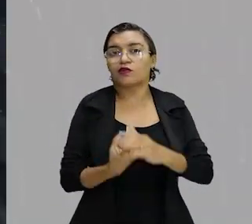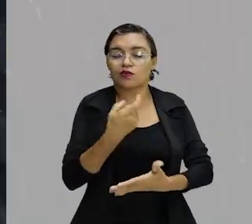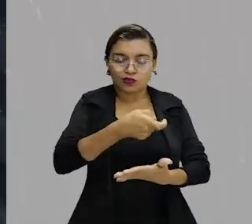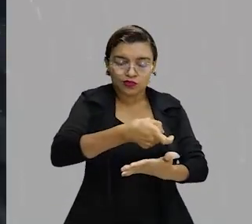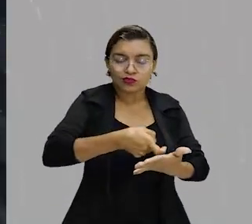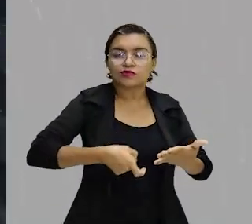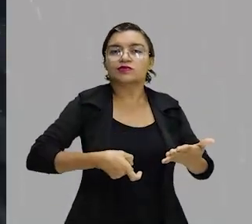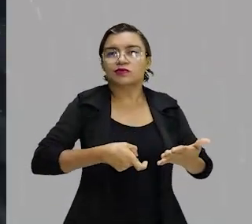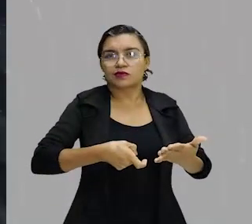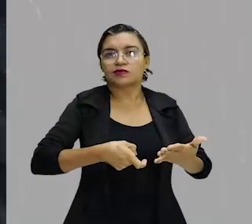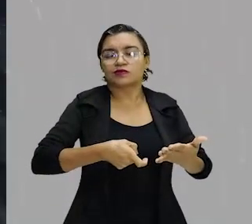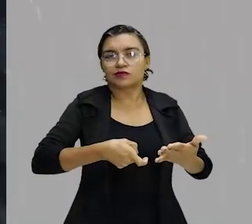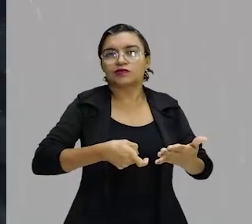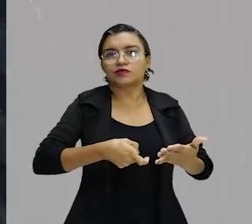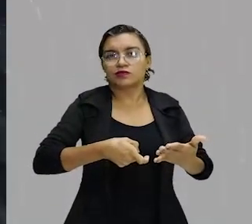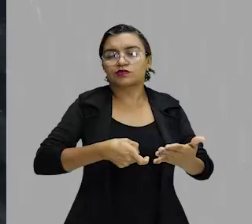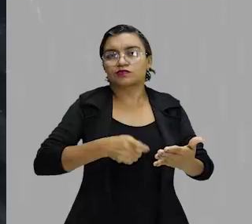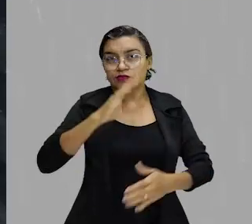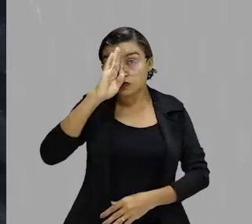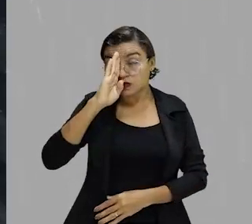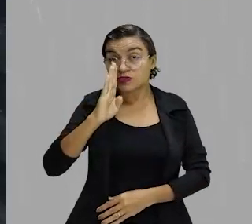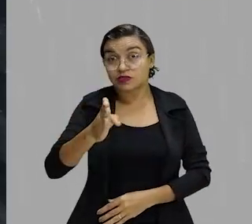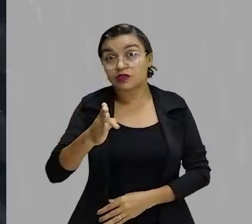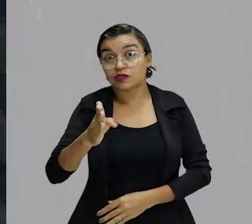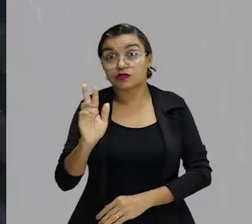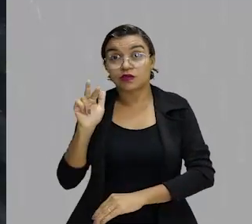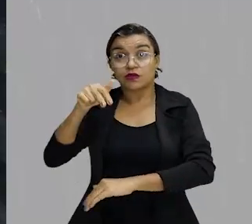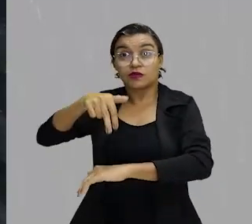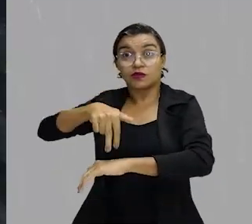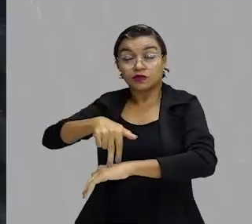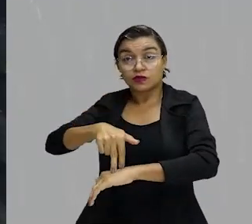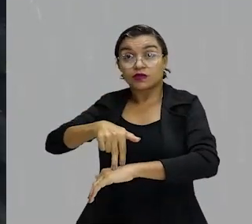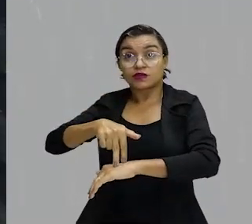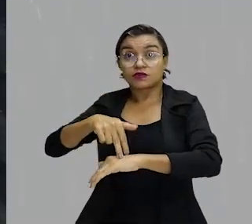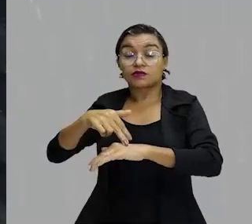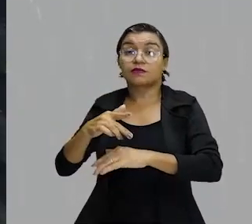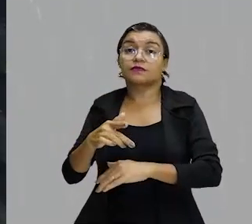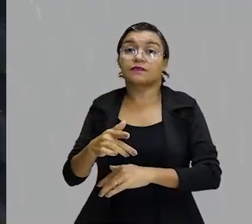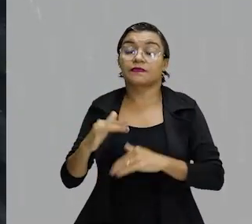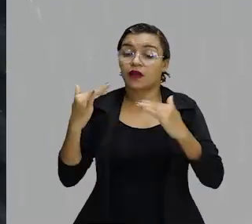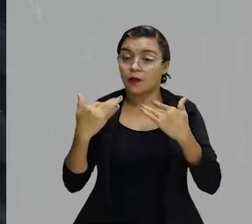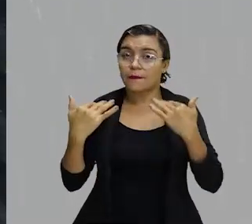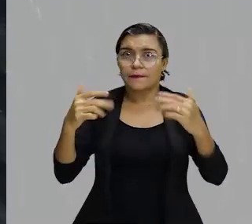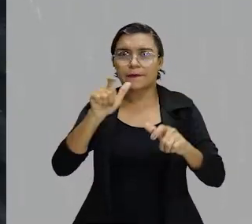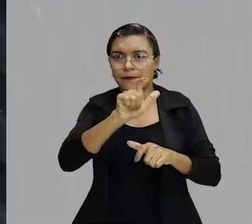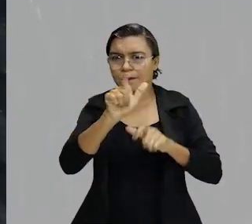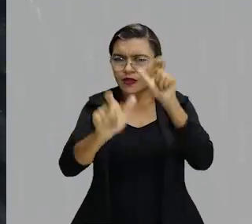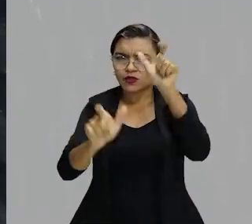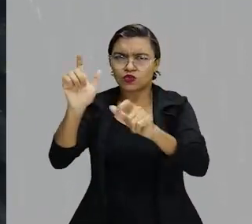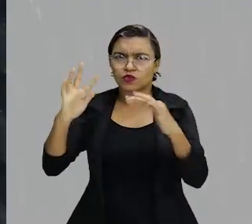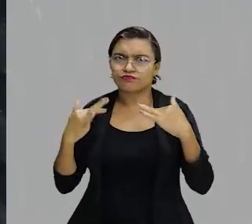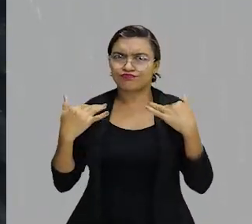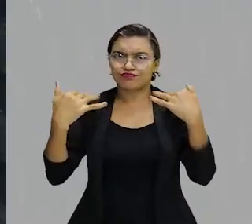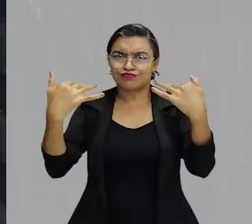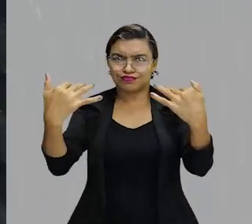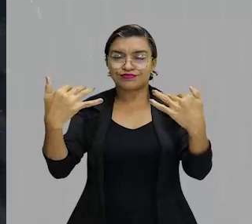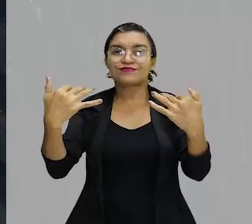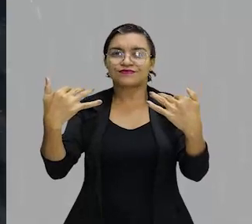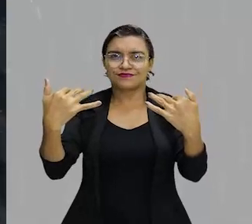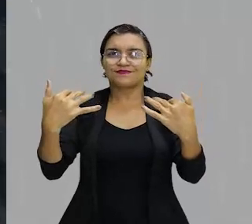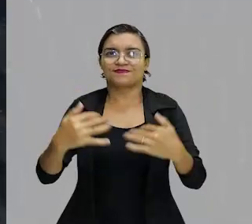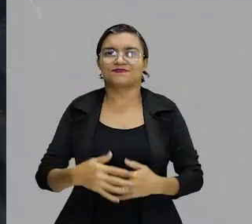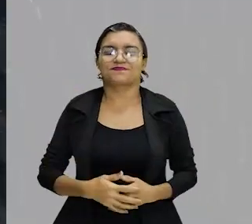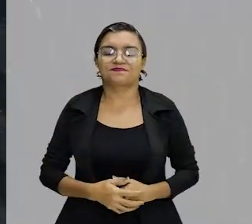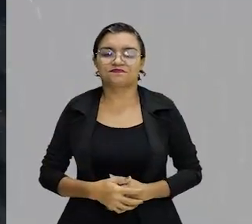texto, direcionando a atuação deles para uma audiência, ou seja, para o público em geral que está acompanhando